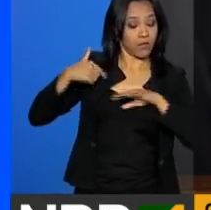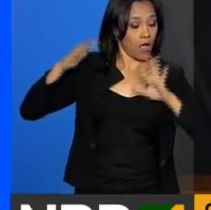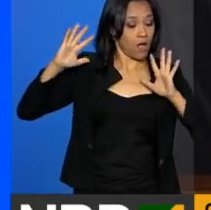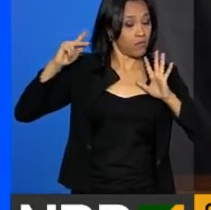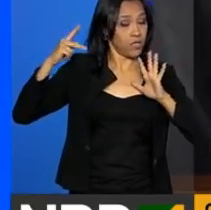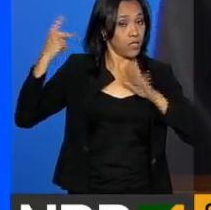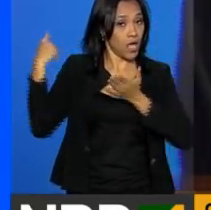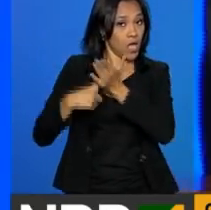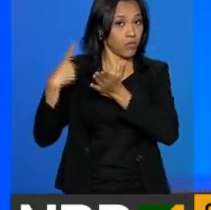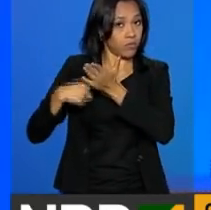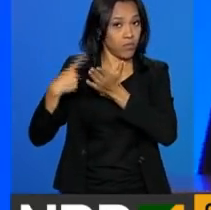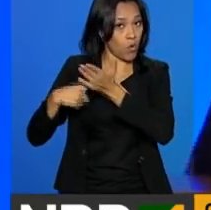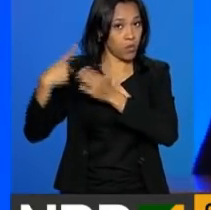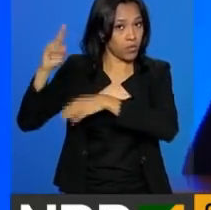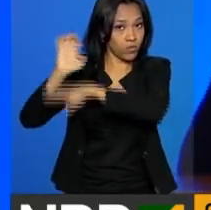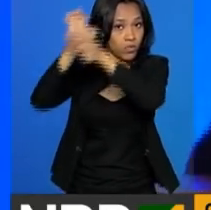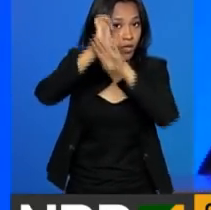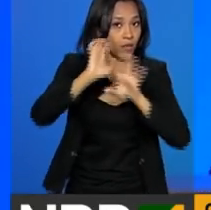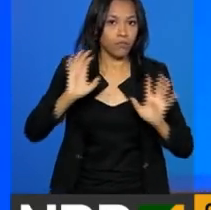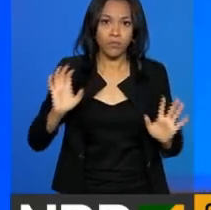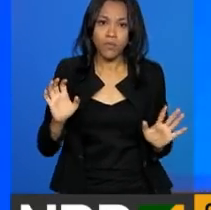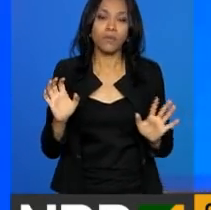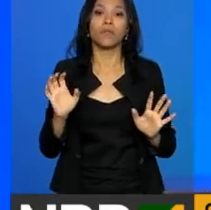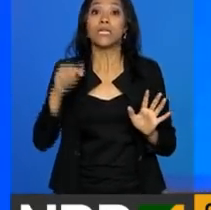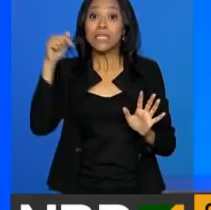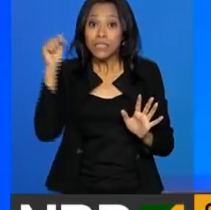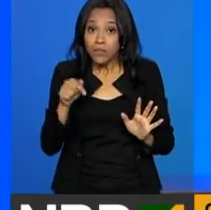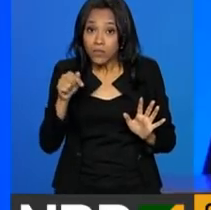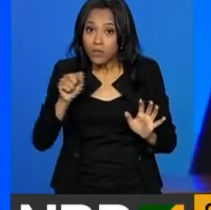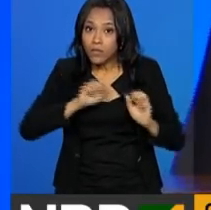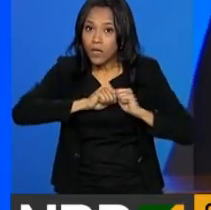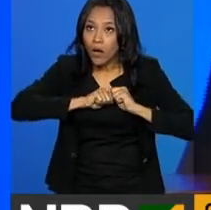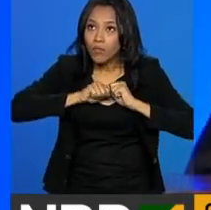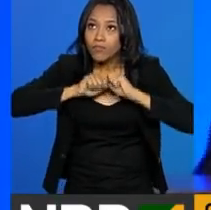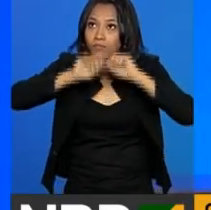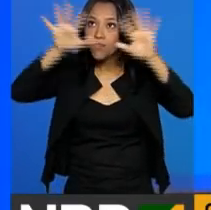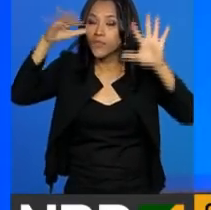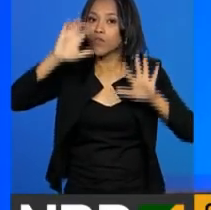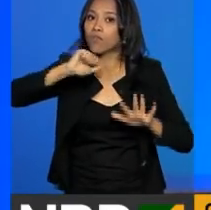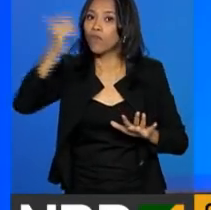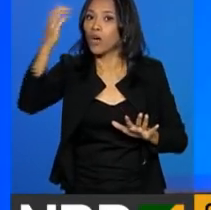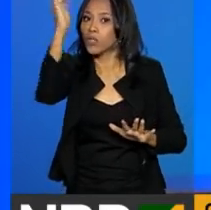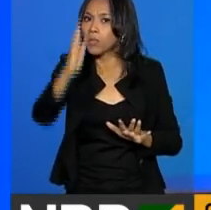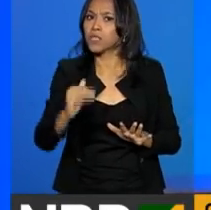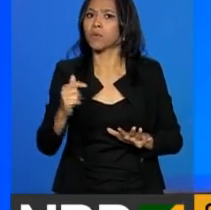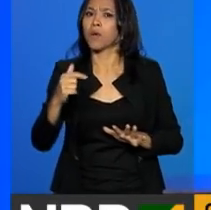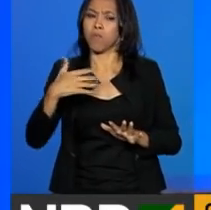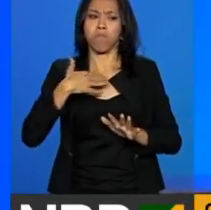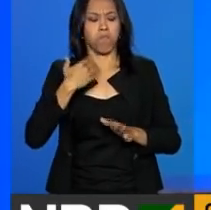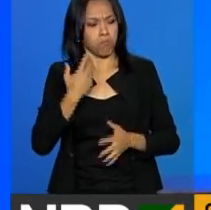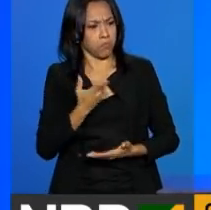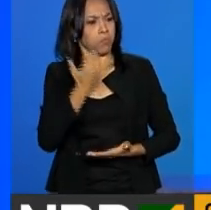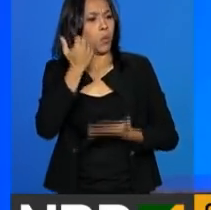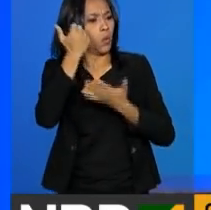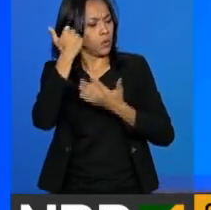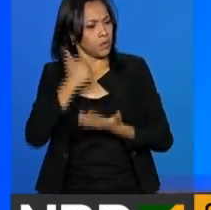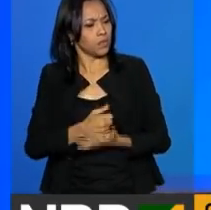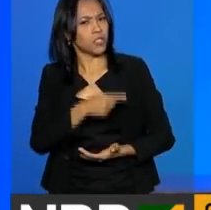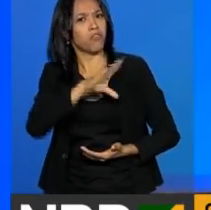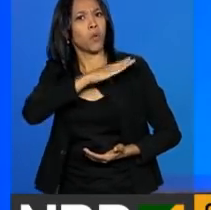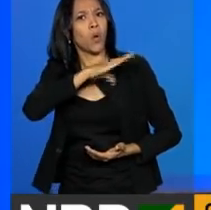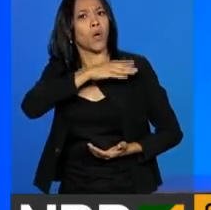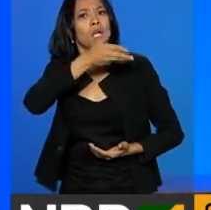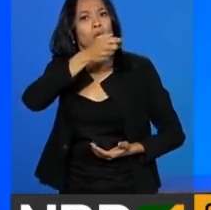isso doeu porque isso tem repercussão no exterior eu vejo as pessoas pois vocês tiveram coragem lá de botar união federal